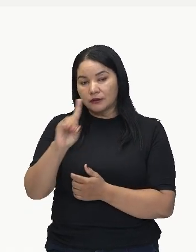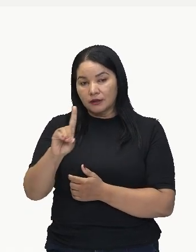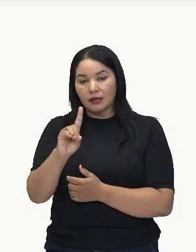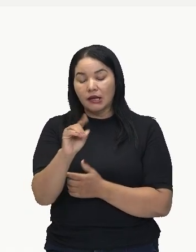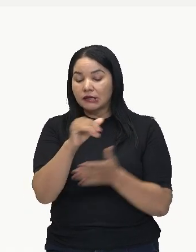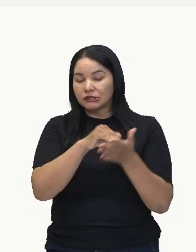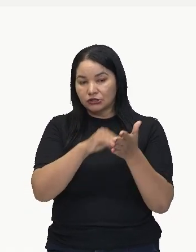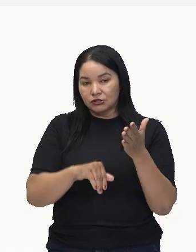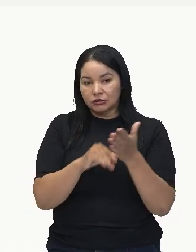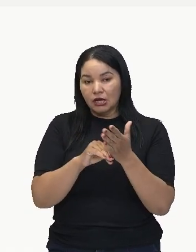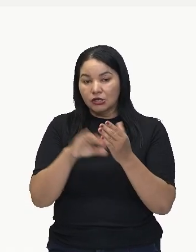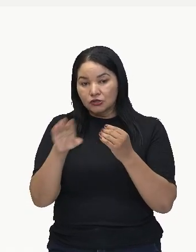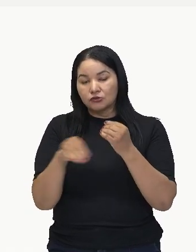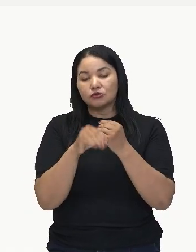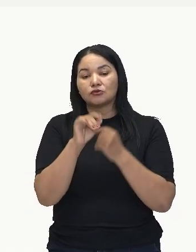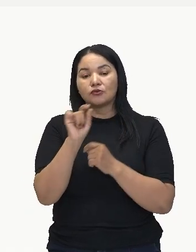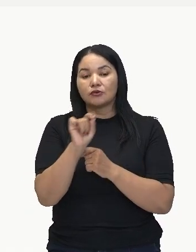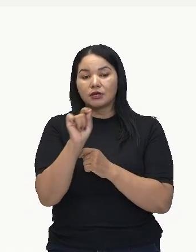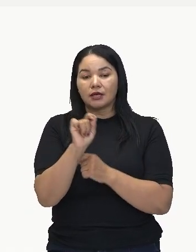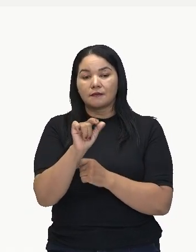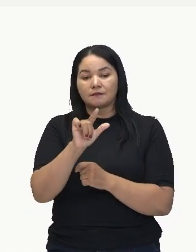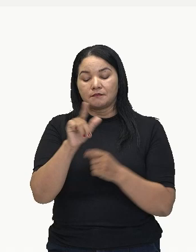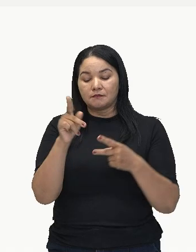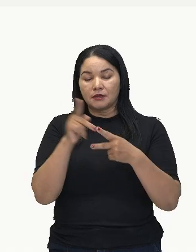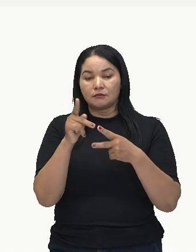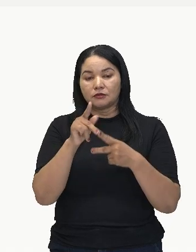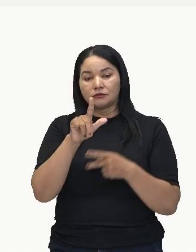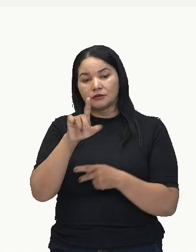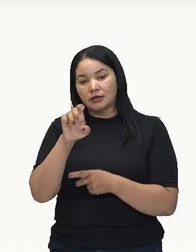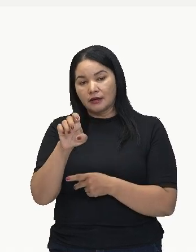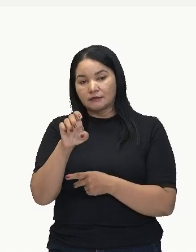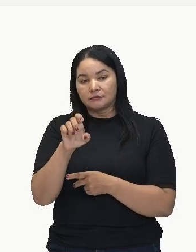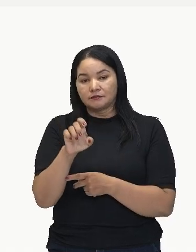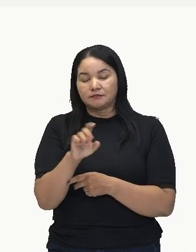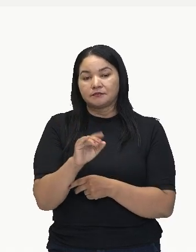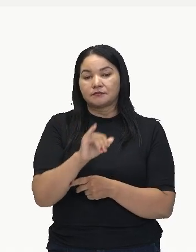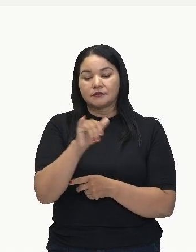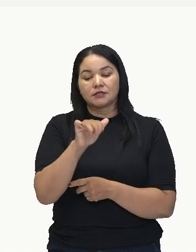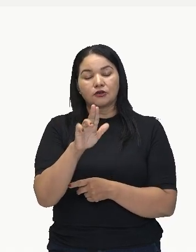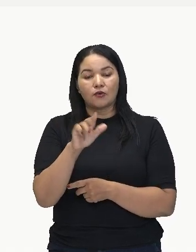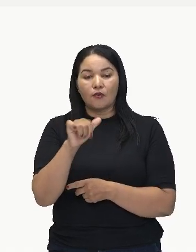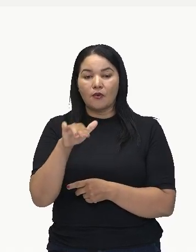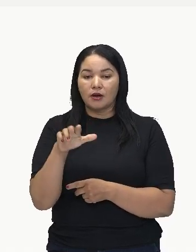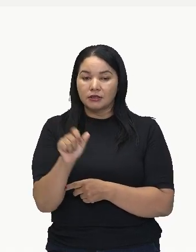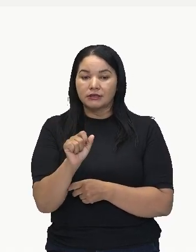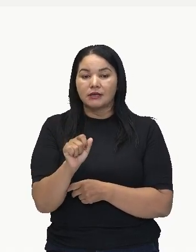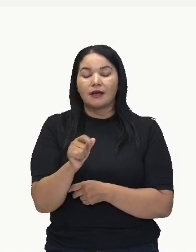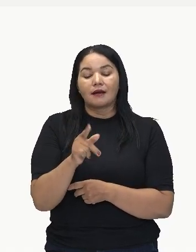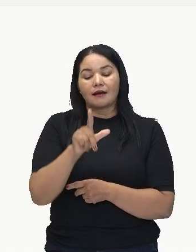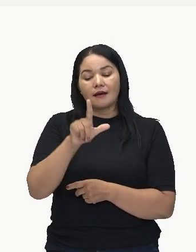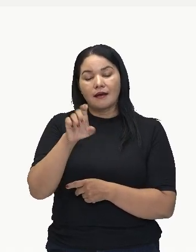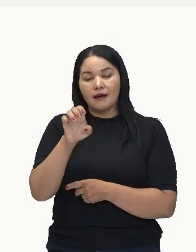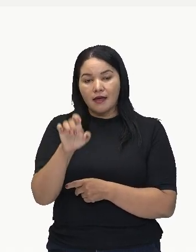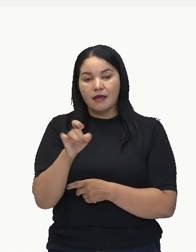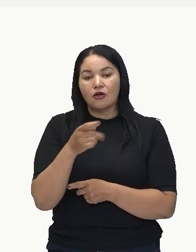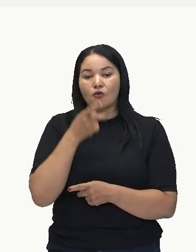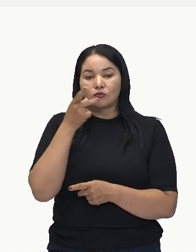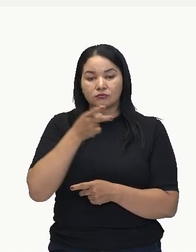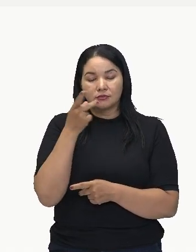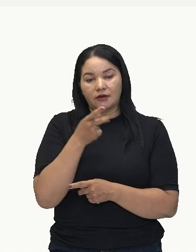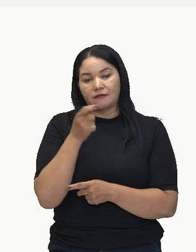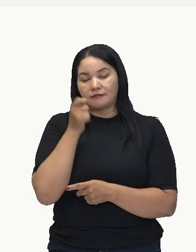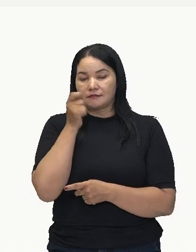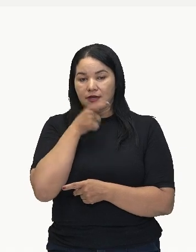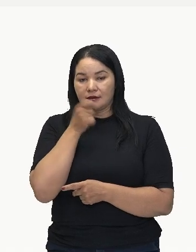pelo complemento indireto. Juana le contava chistes, ok? Quem já tem